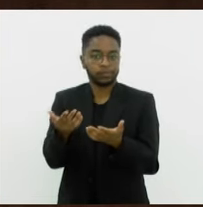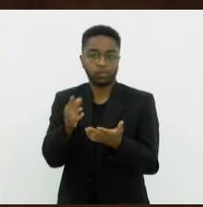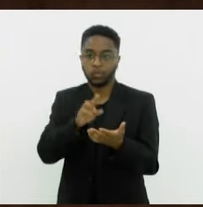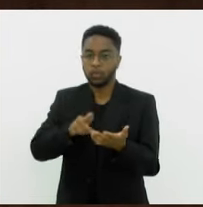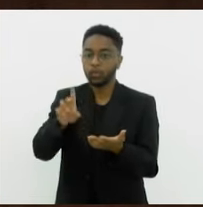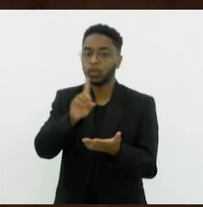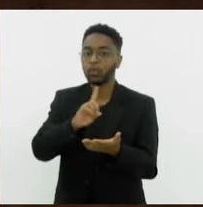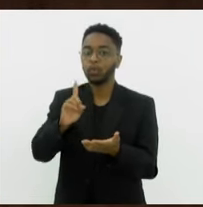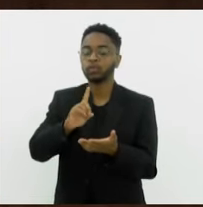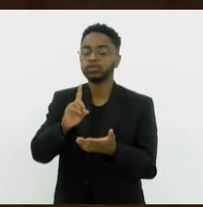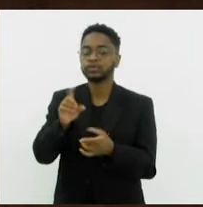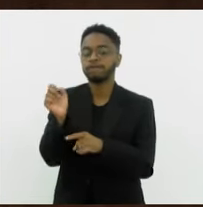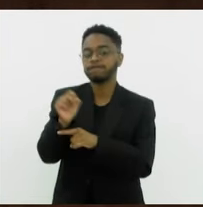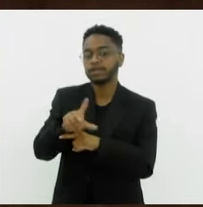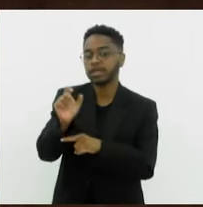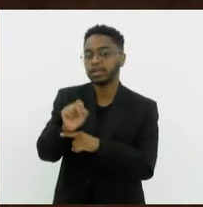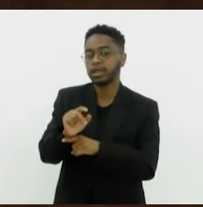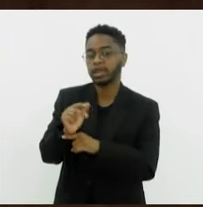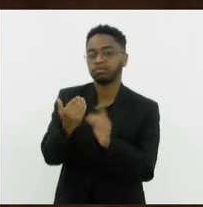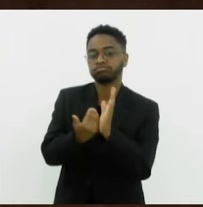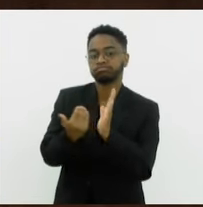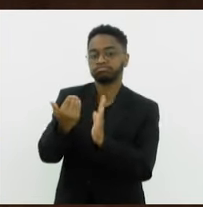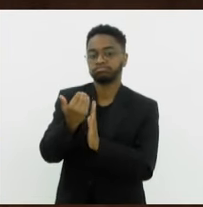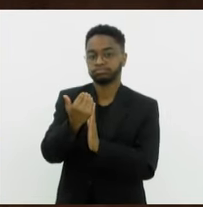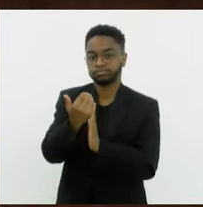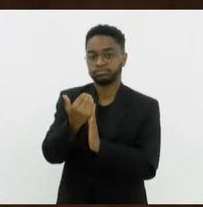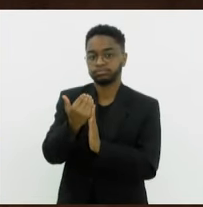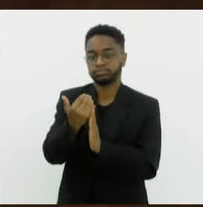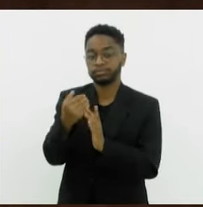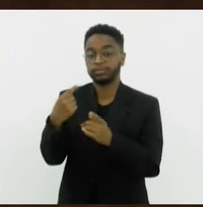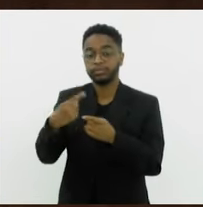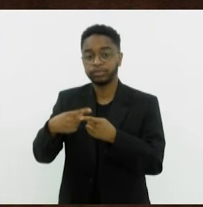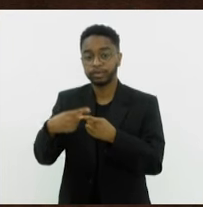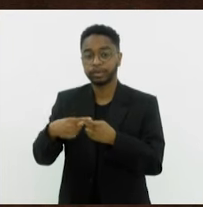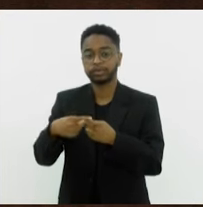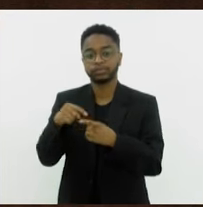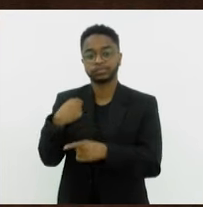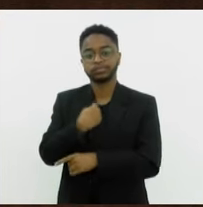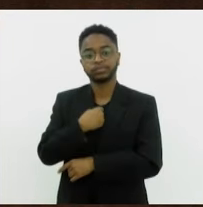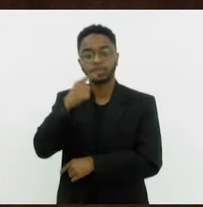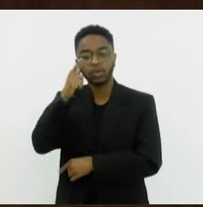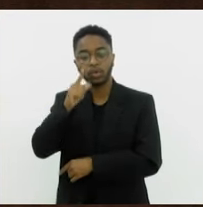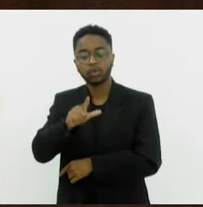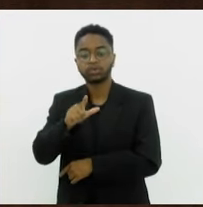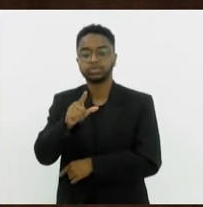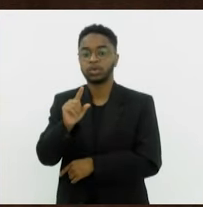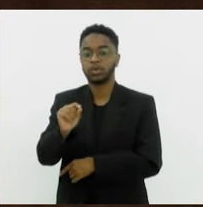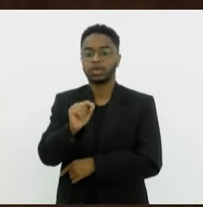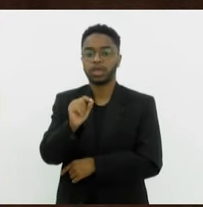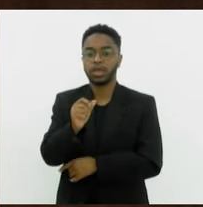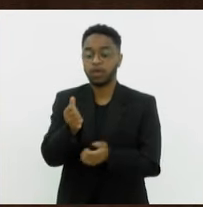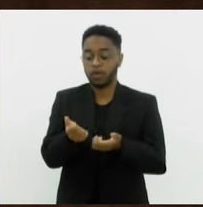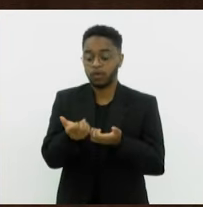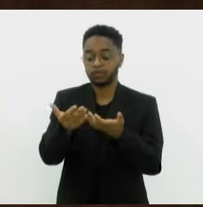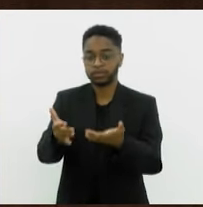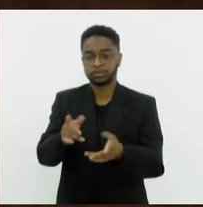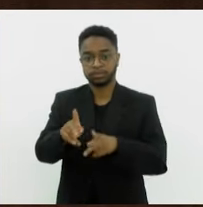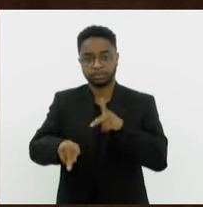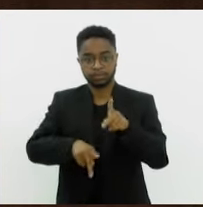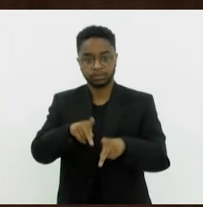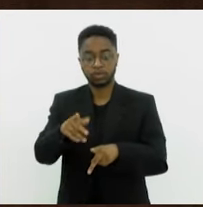de pesticidas em grande escala, né? Para que nós possamos ter na mesa uma comida